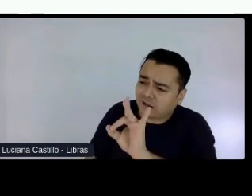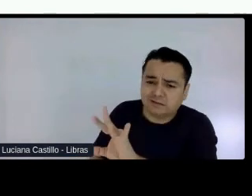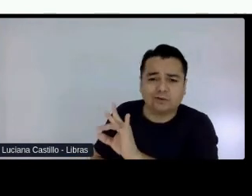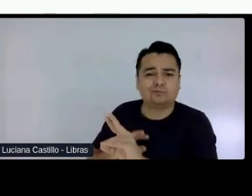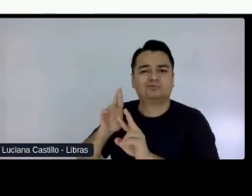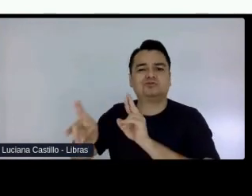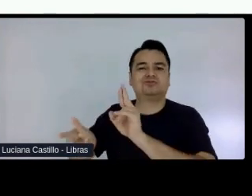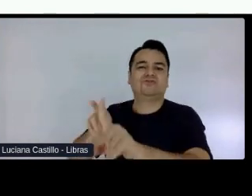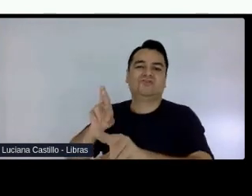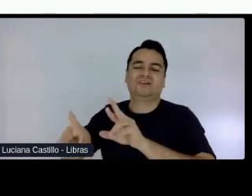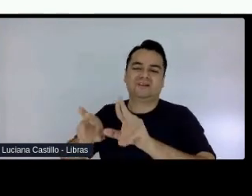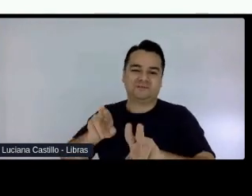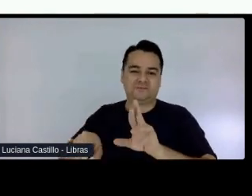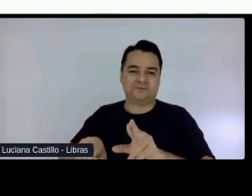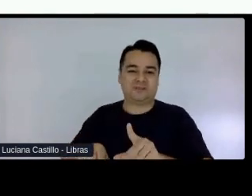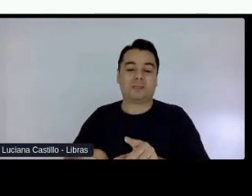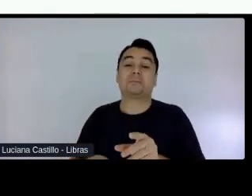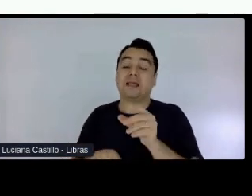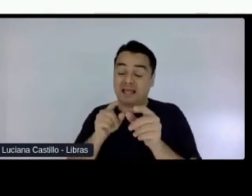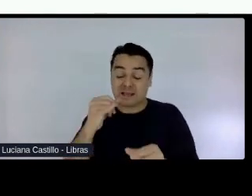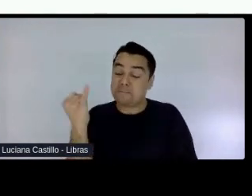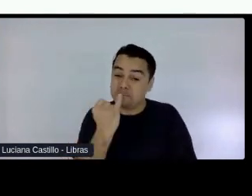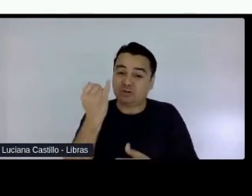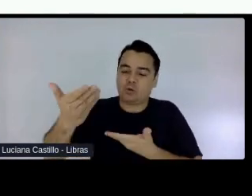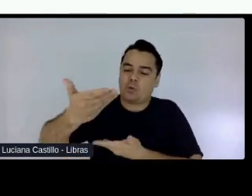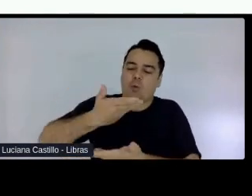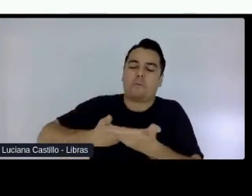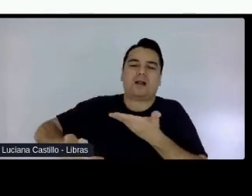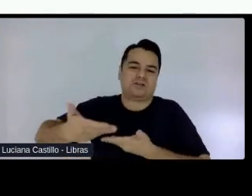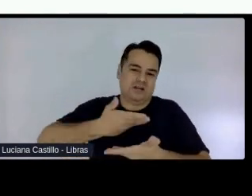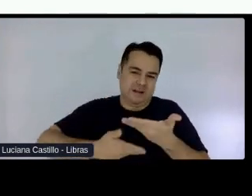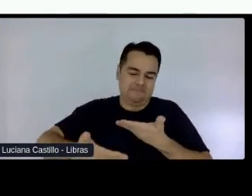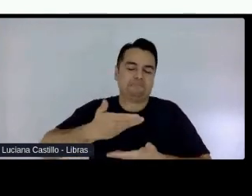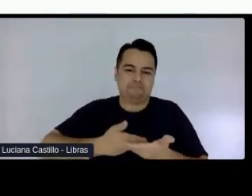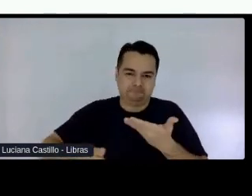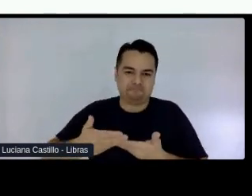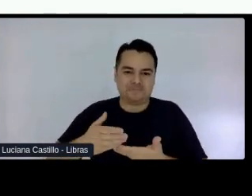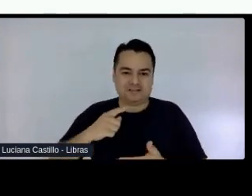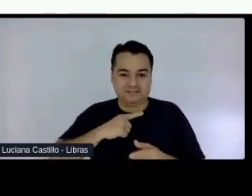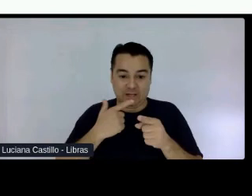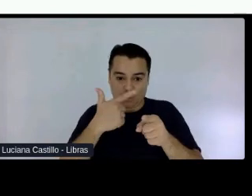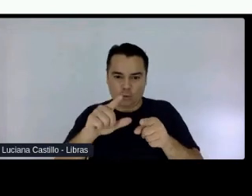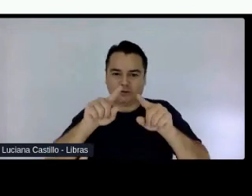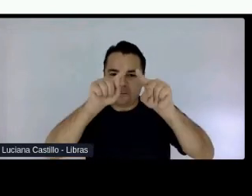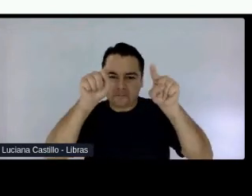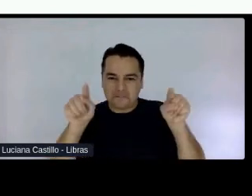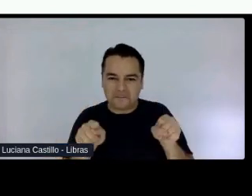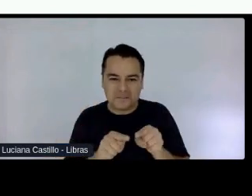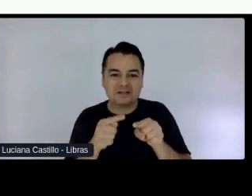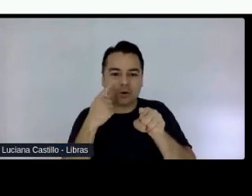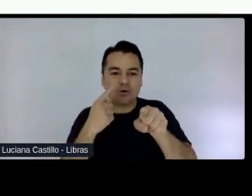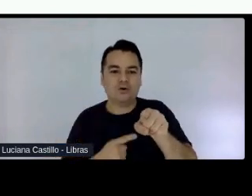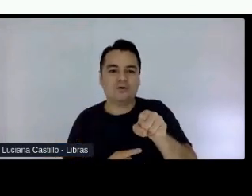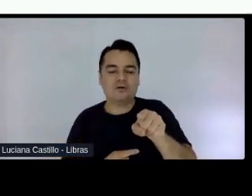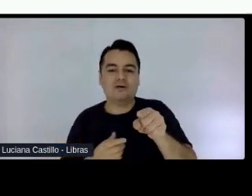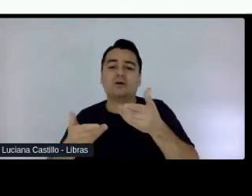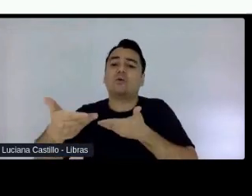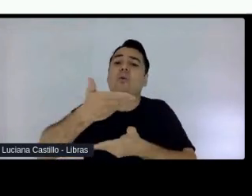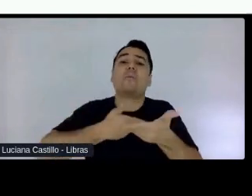Compartilhar. Essa parte aqui é muito legal. Porque o que é o compartilhar, né, pessoal? Compartilhar é compartilhar